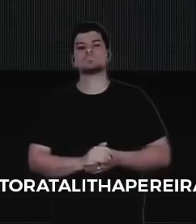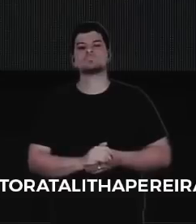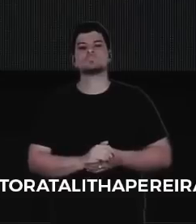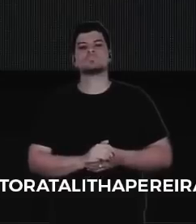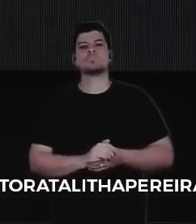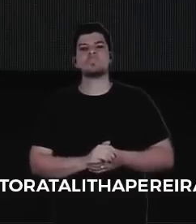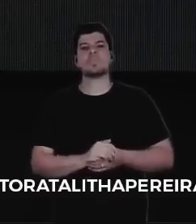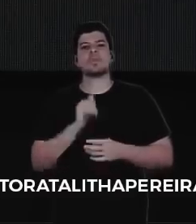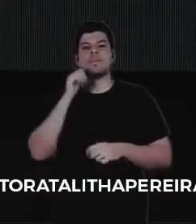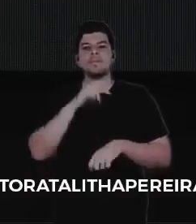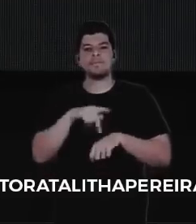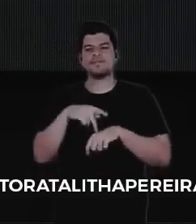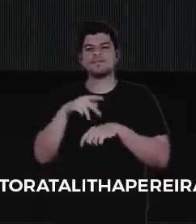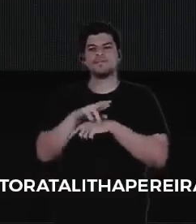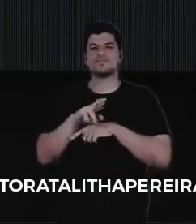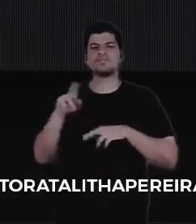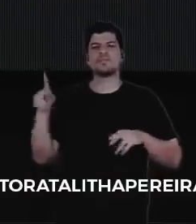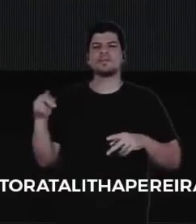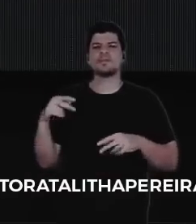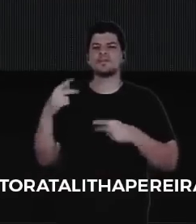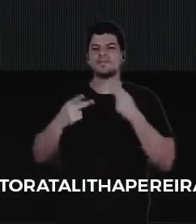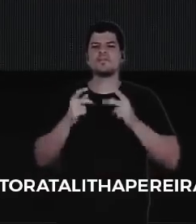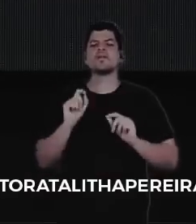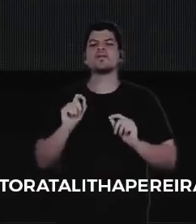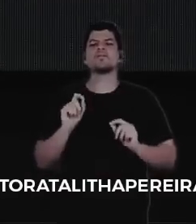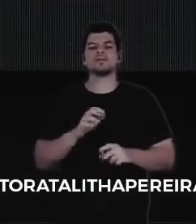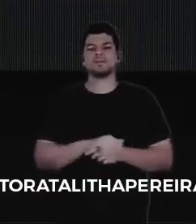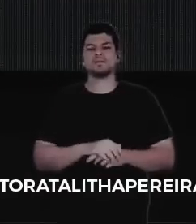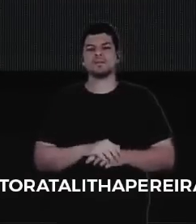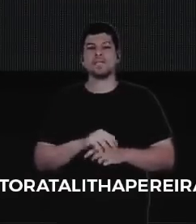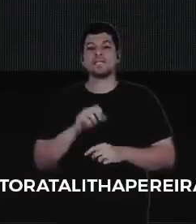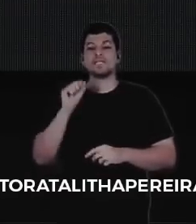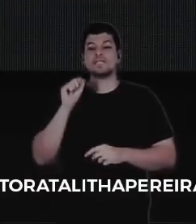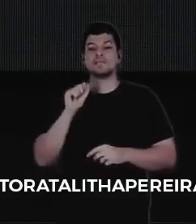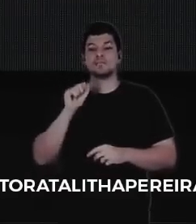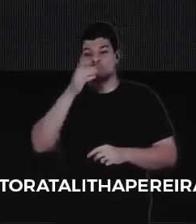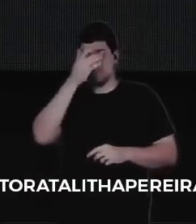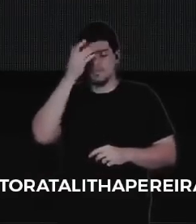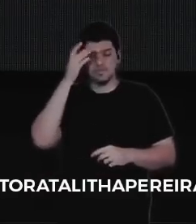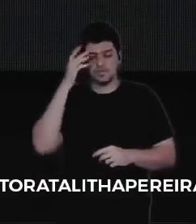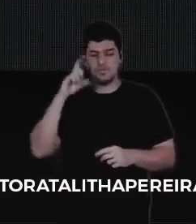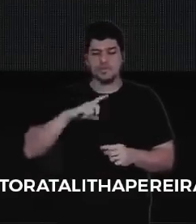irlandês: aquele que vive sem disciplina morre sem honra.